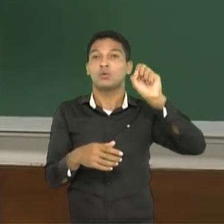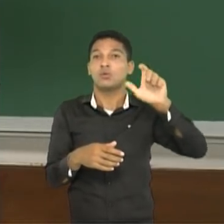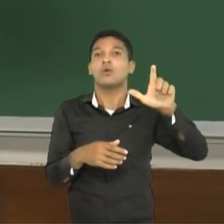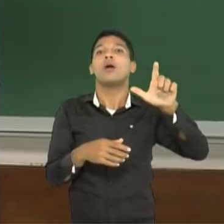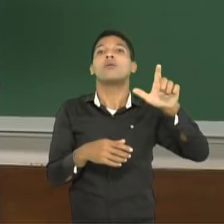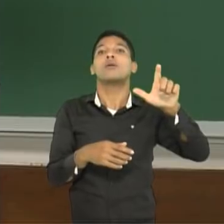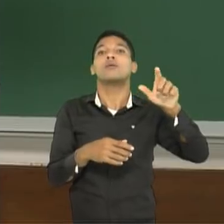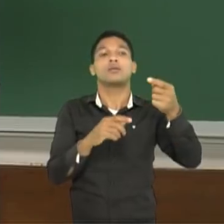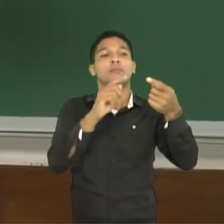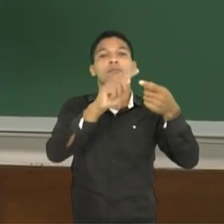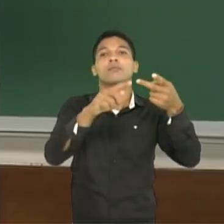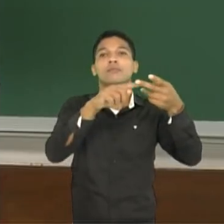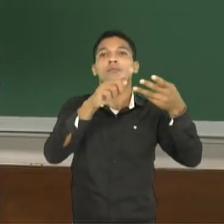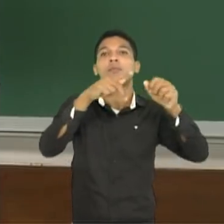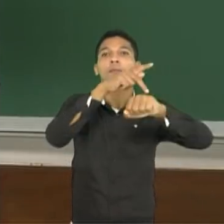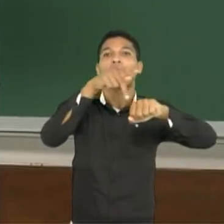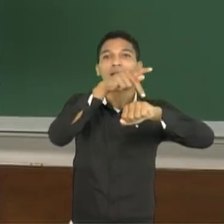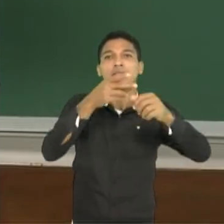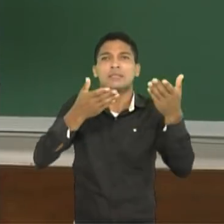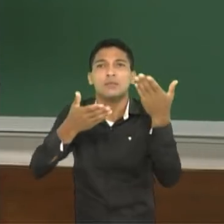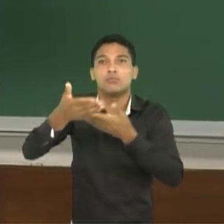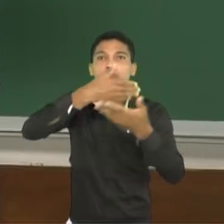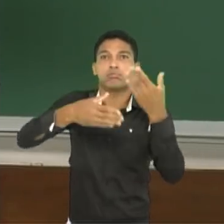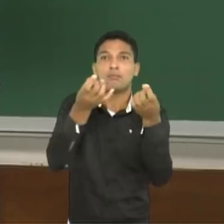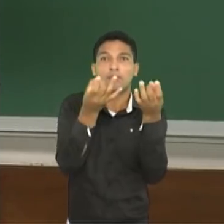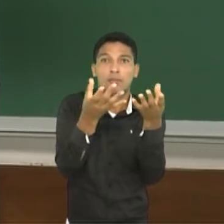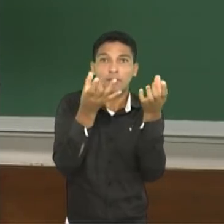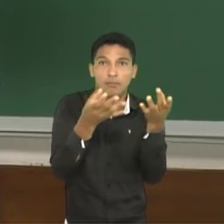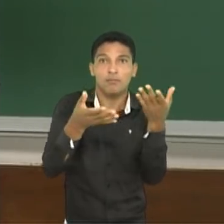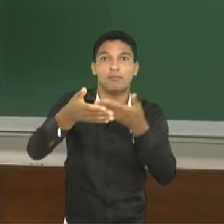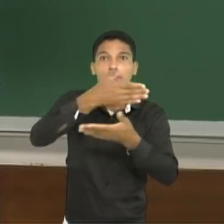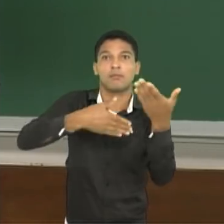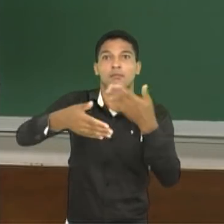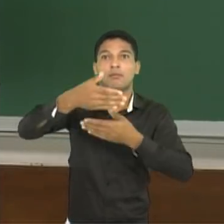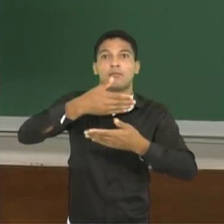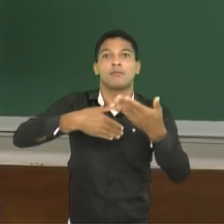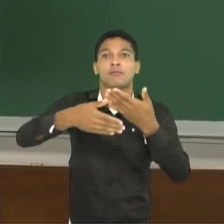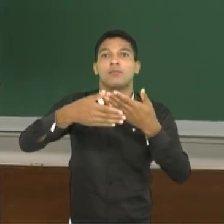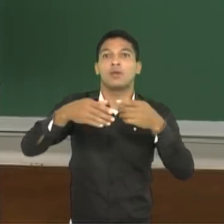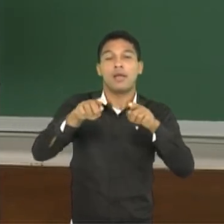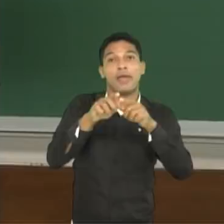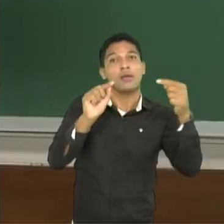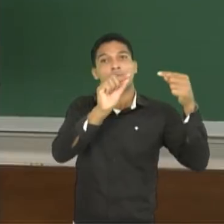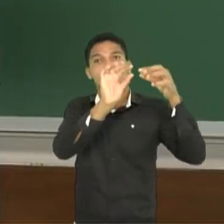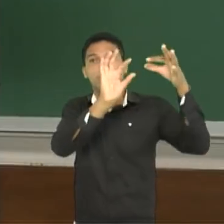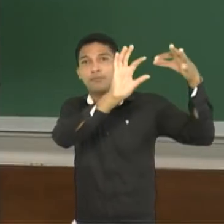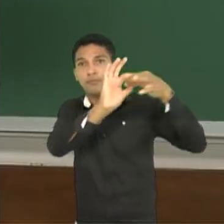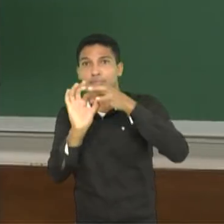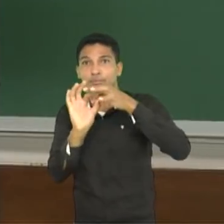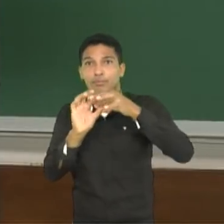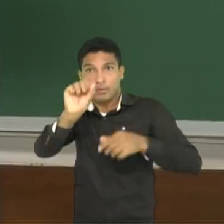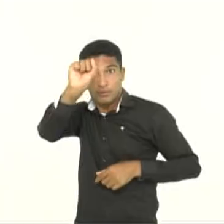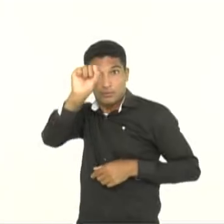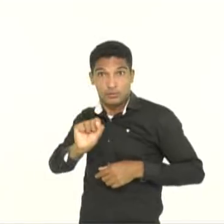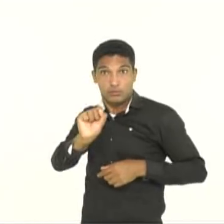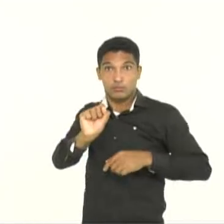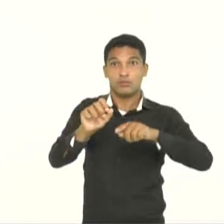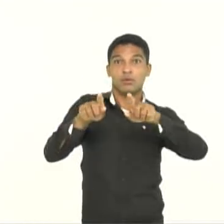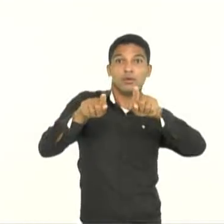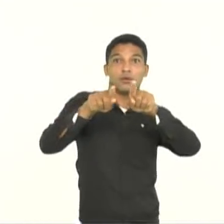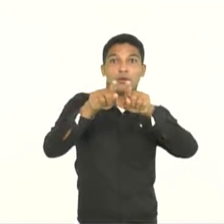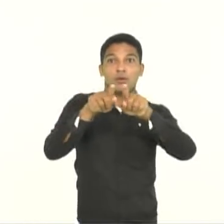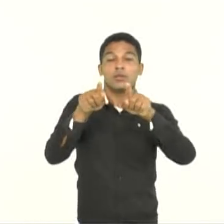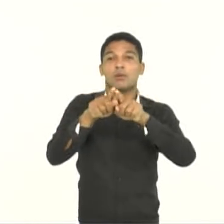fazem trocas comerciais, bem importante então, e liga ali com a região sul. E a proximidade com a